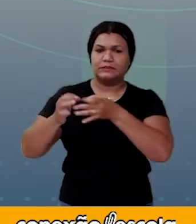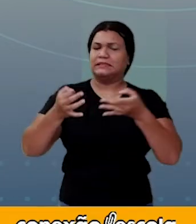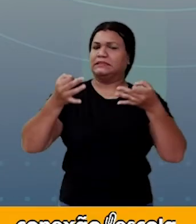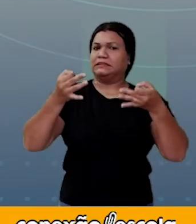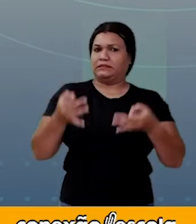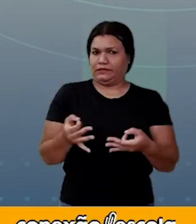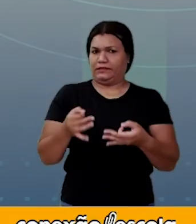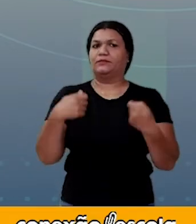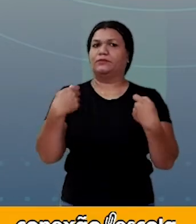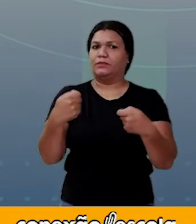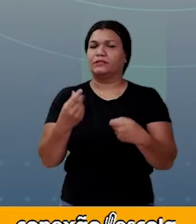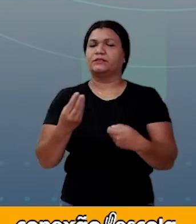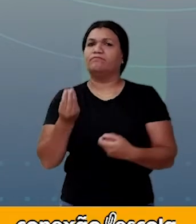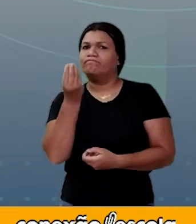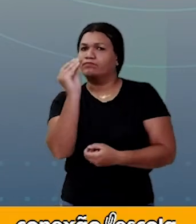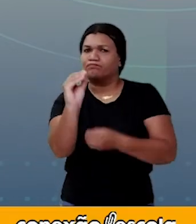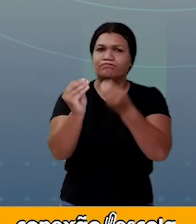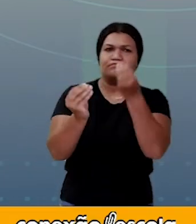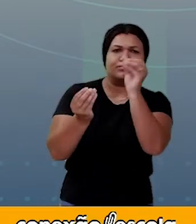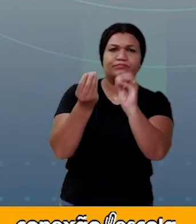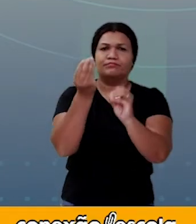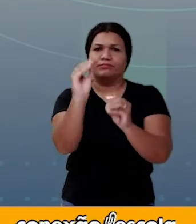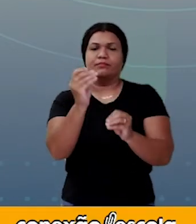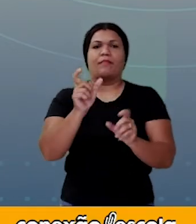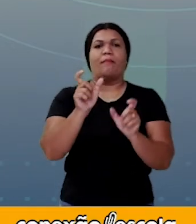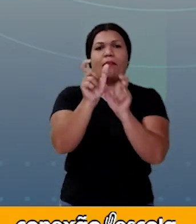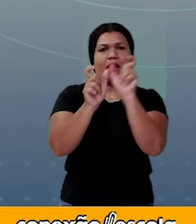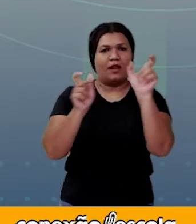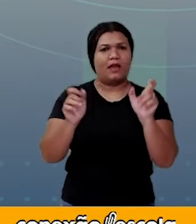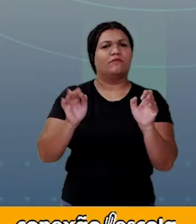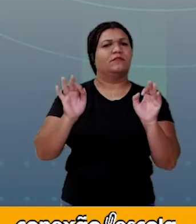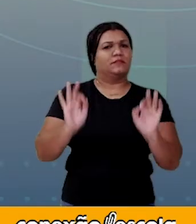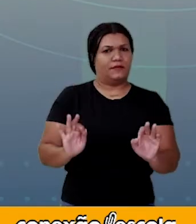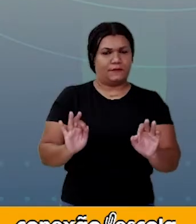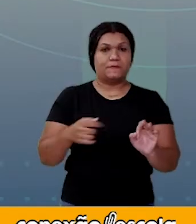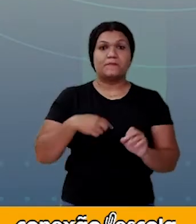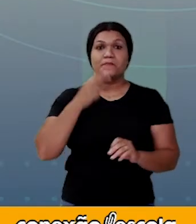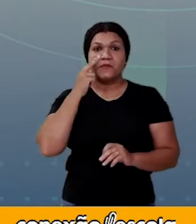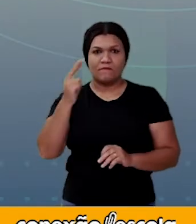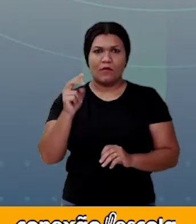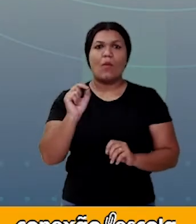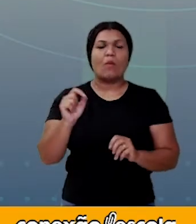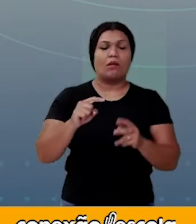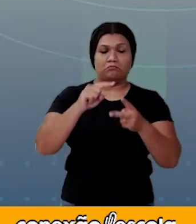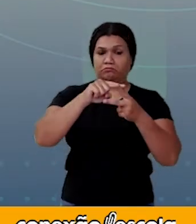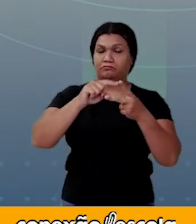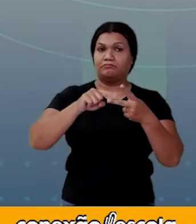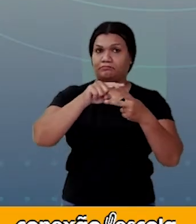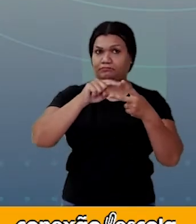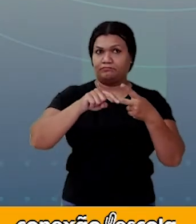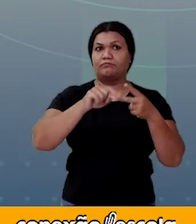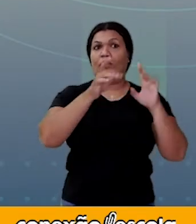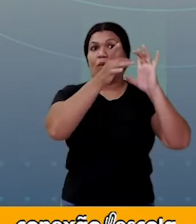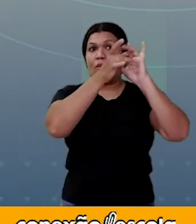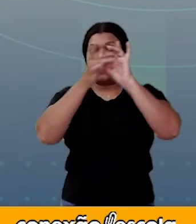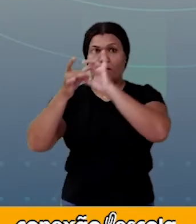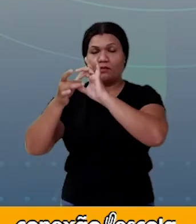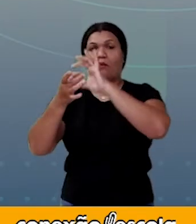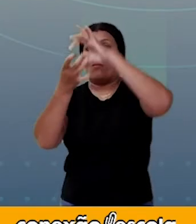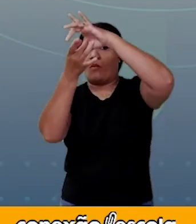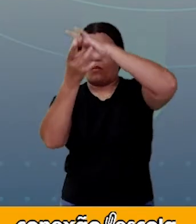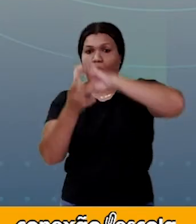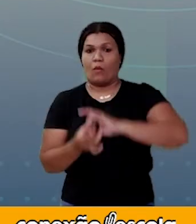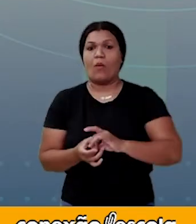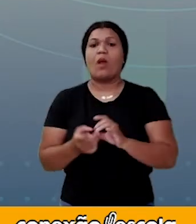dos articuladores discursivos. Percebam então que a coerência e a coesão, embora sejam coisas diferentes,